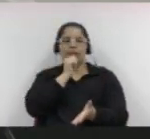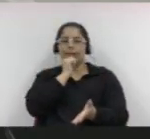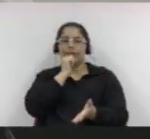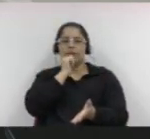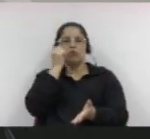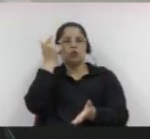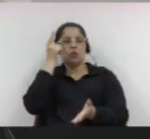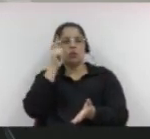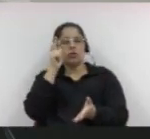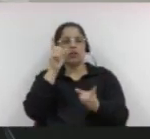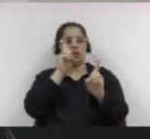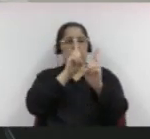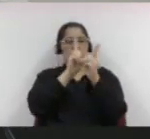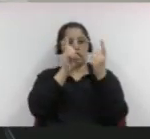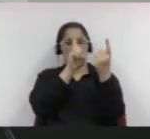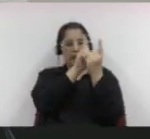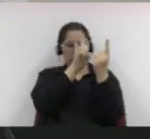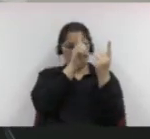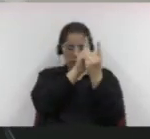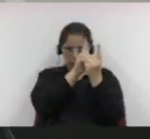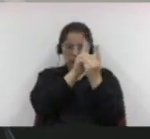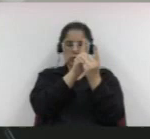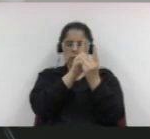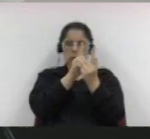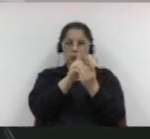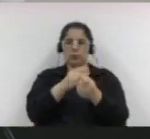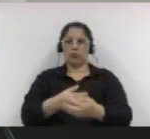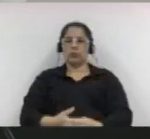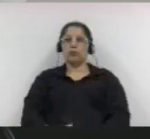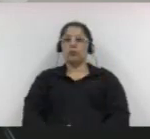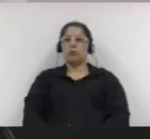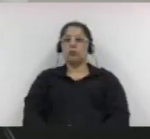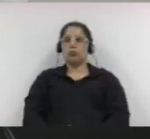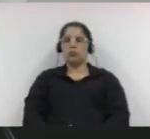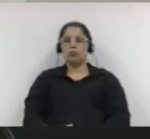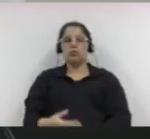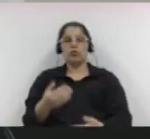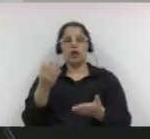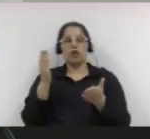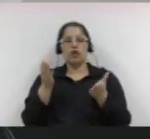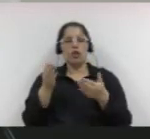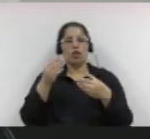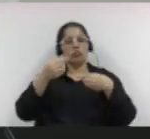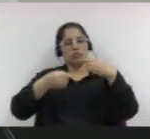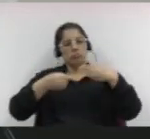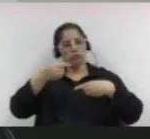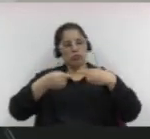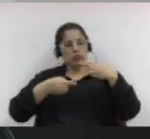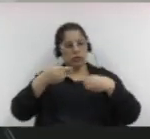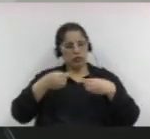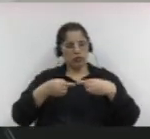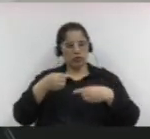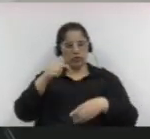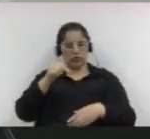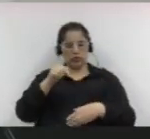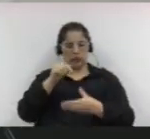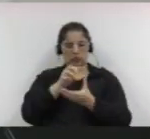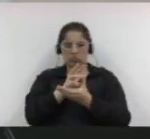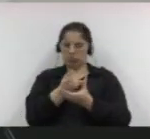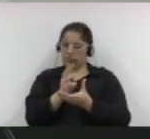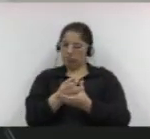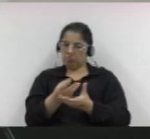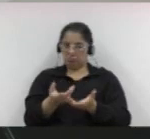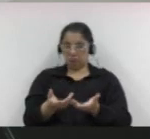para que não seja agendada a consulta, como tomou e foi discutido aqui nesta casa semana passada, lá na Nova Suíça. Também não diz a